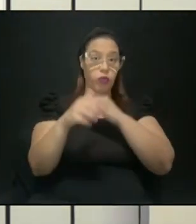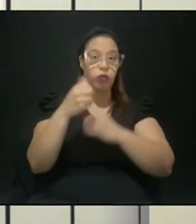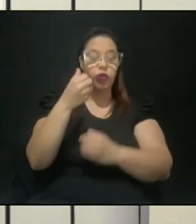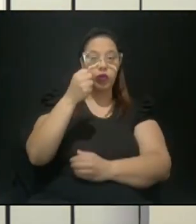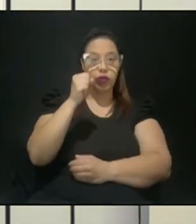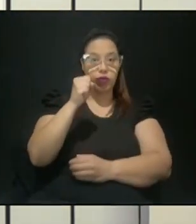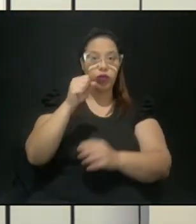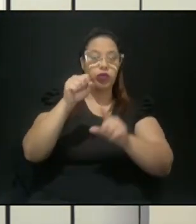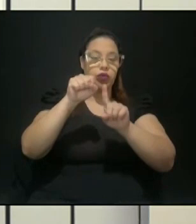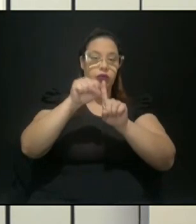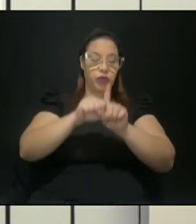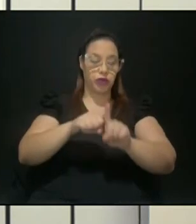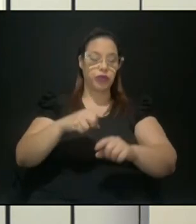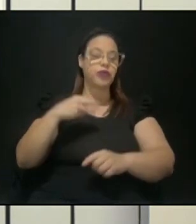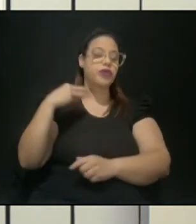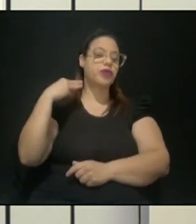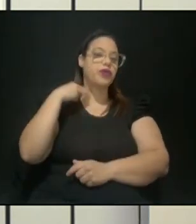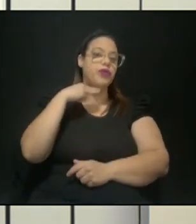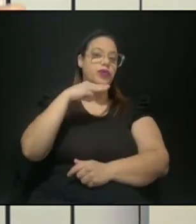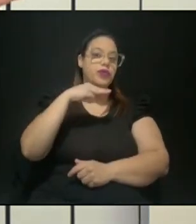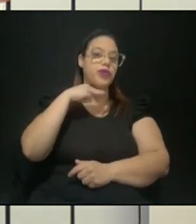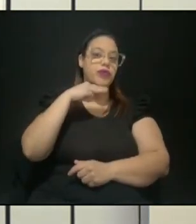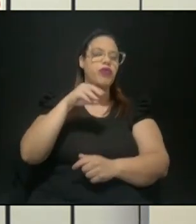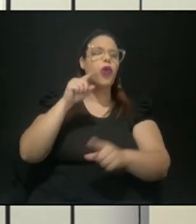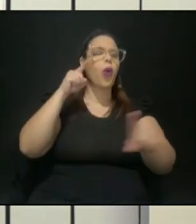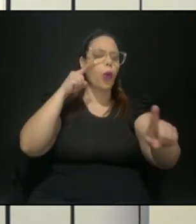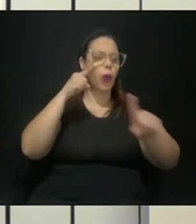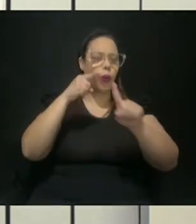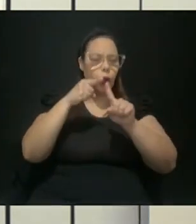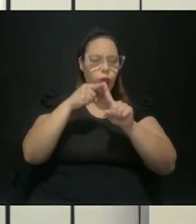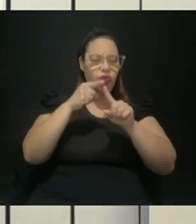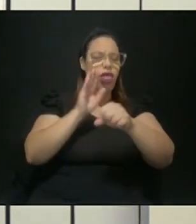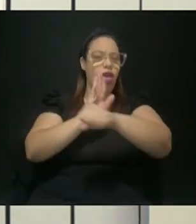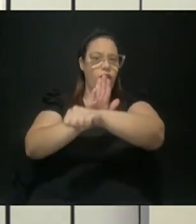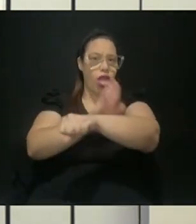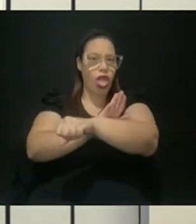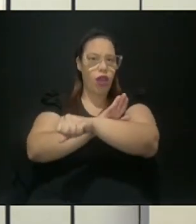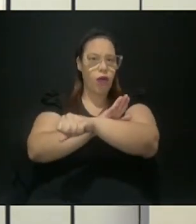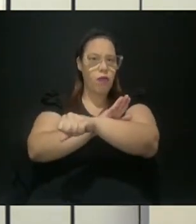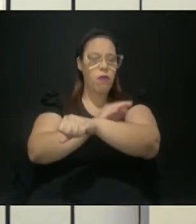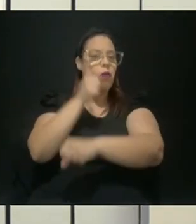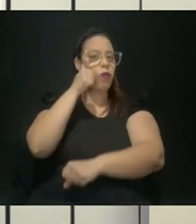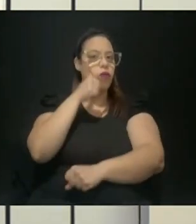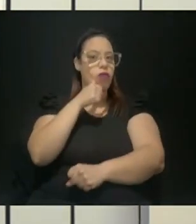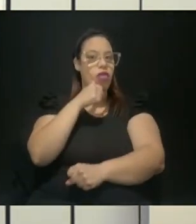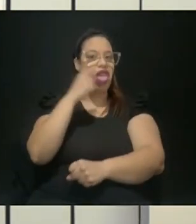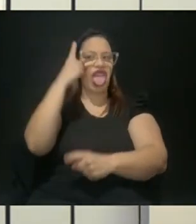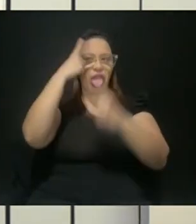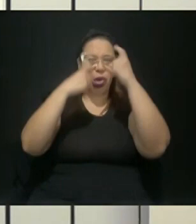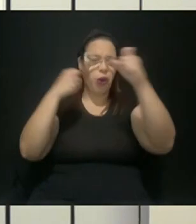ano e tem como objetivo ajudar que mulheres não sejam agredidas.